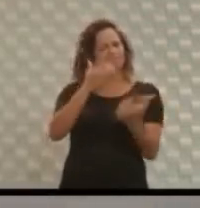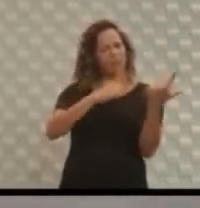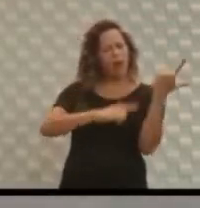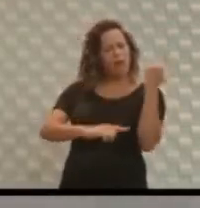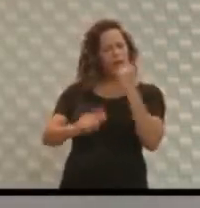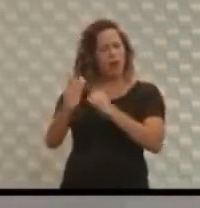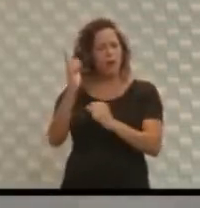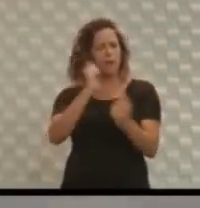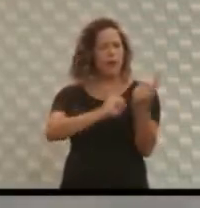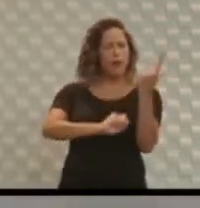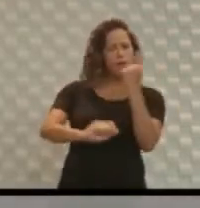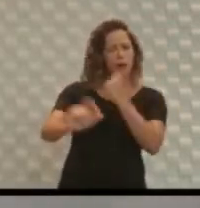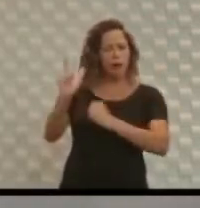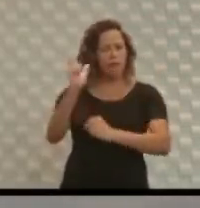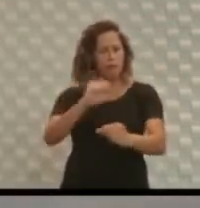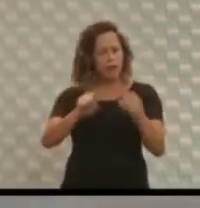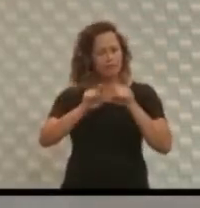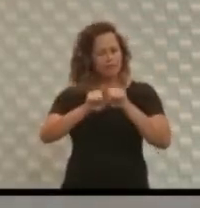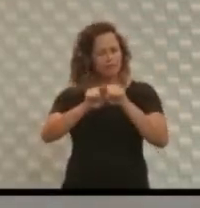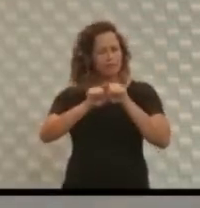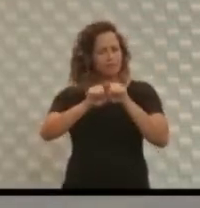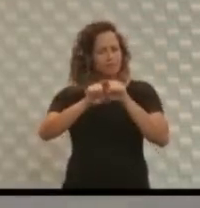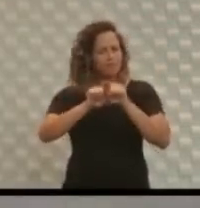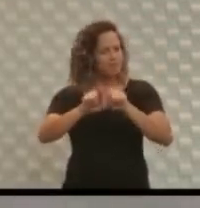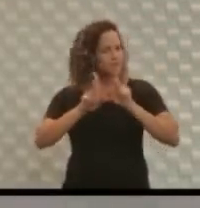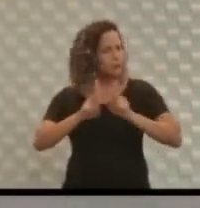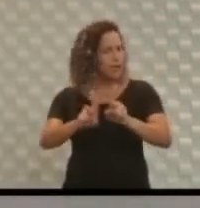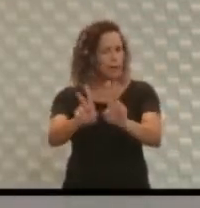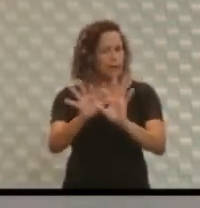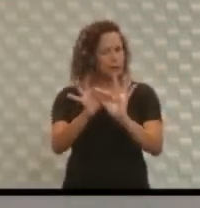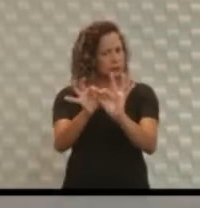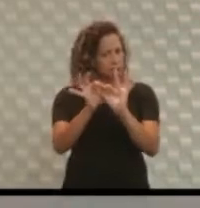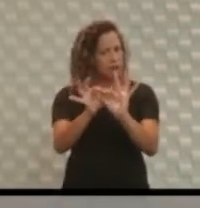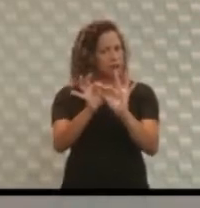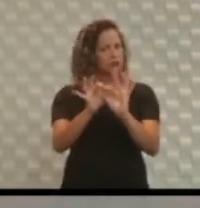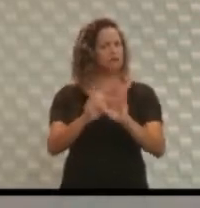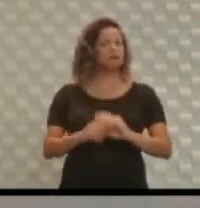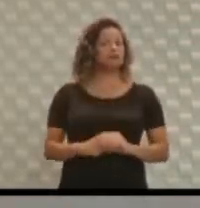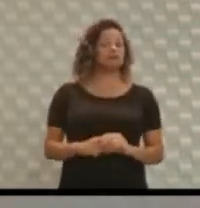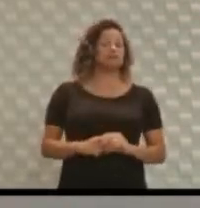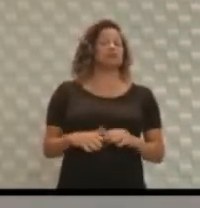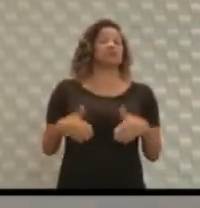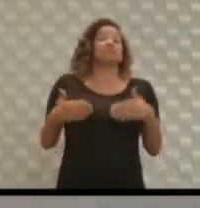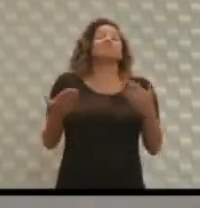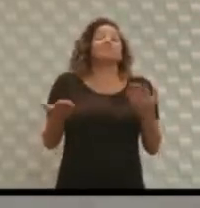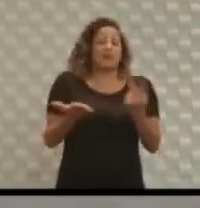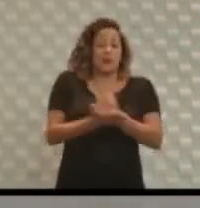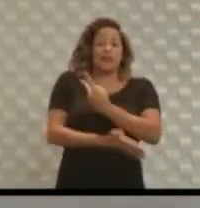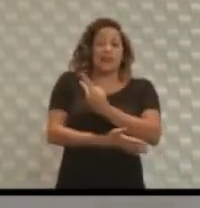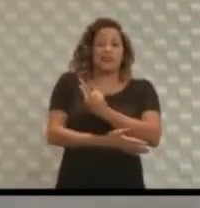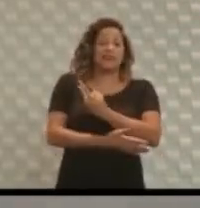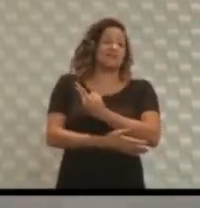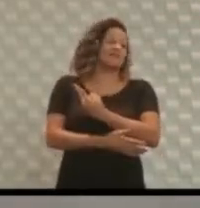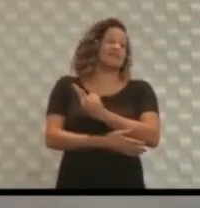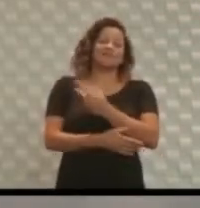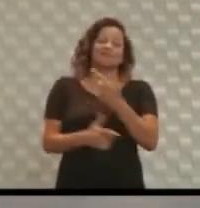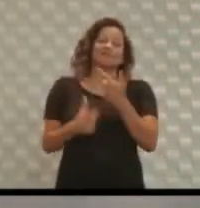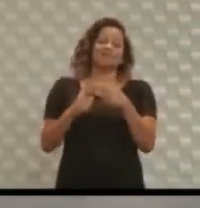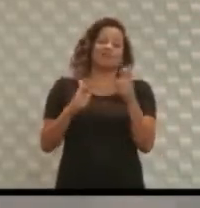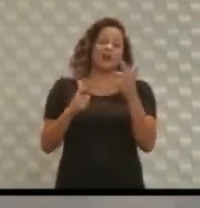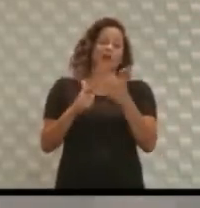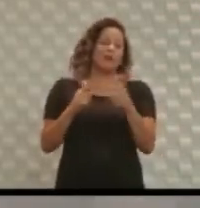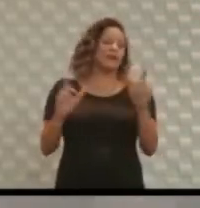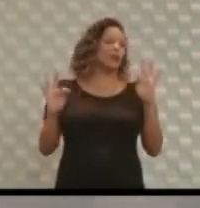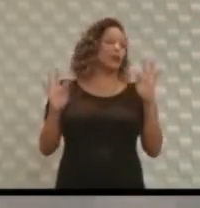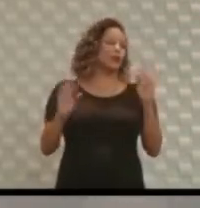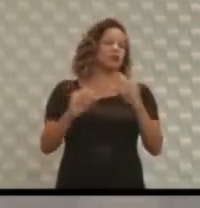com o outro, naquela parceria indissolúvel, eu acho que você resolve todos os seus